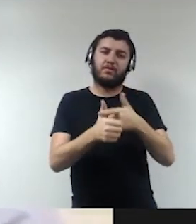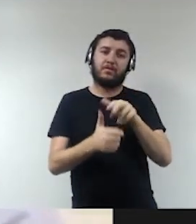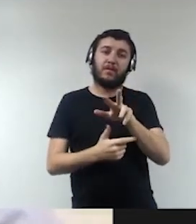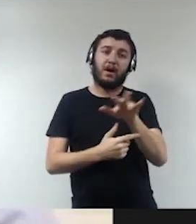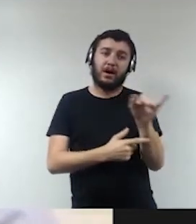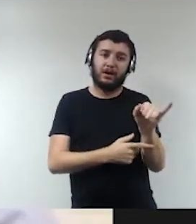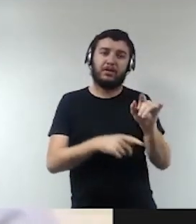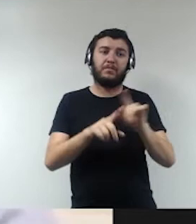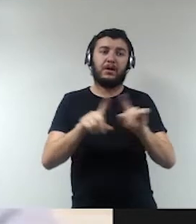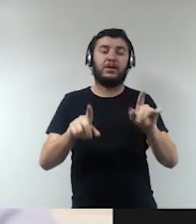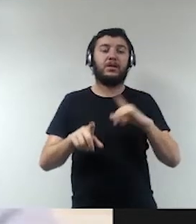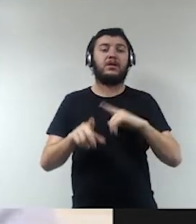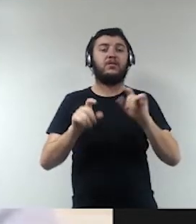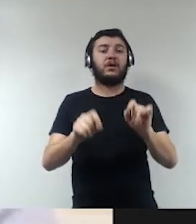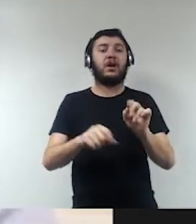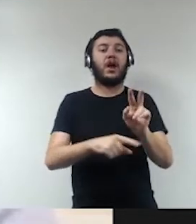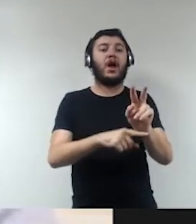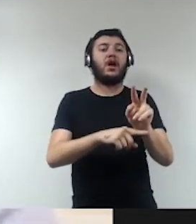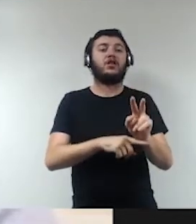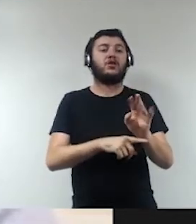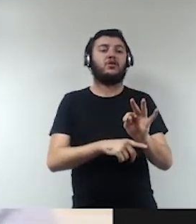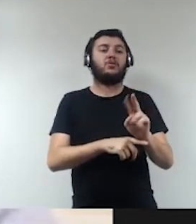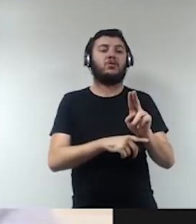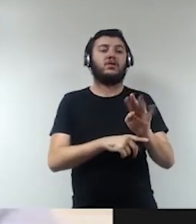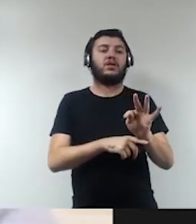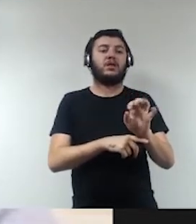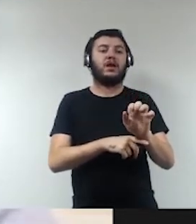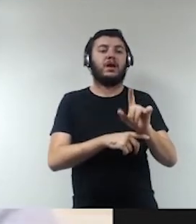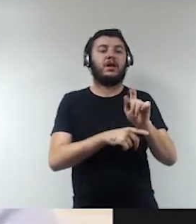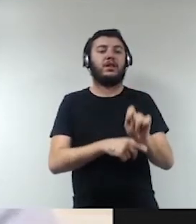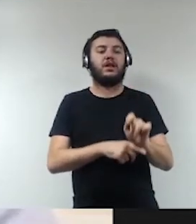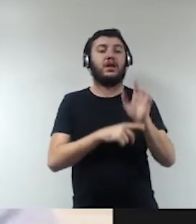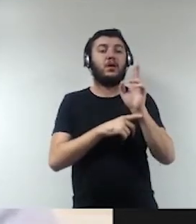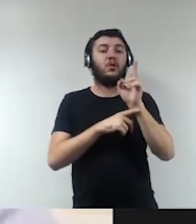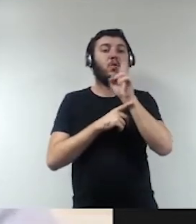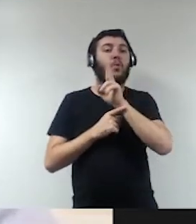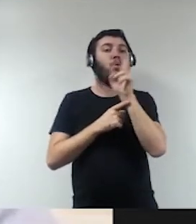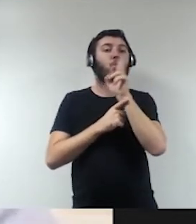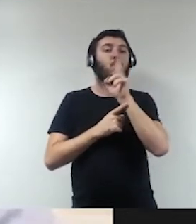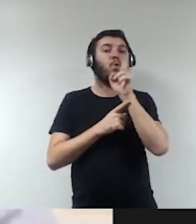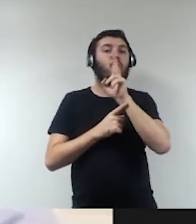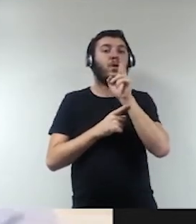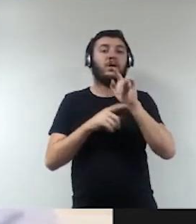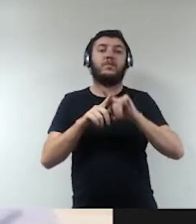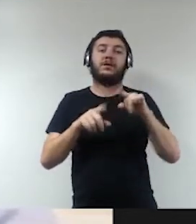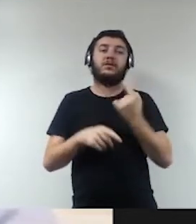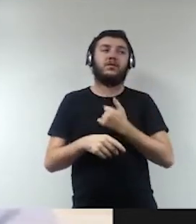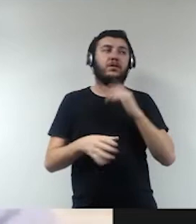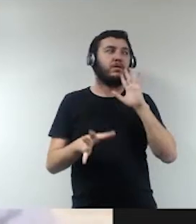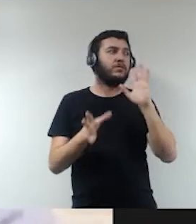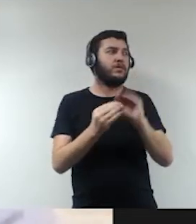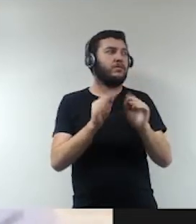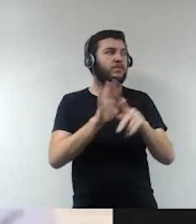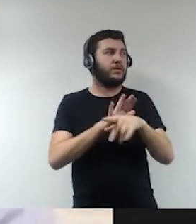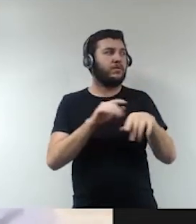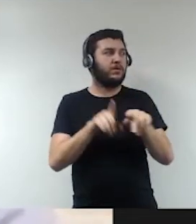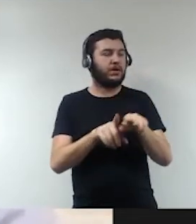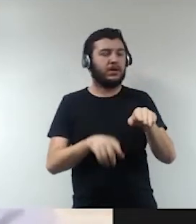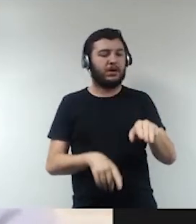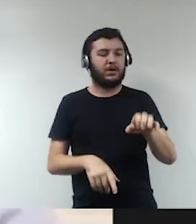de urgência. Me parece que a concessão da abertura da mediação deveria estar